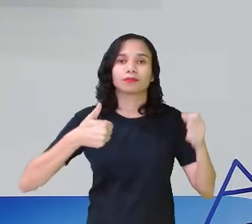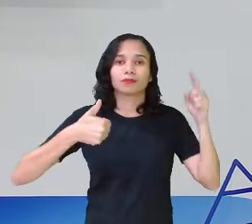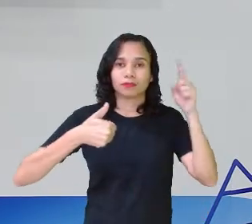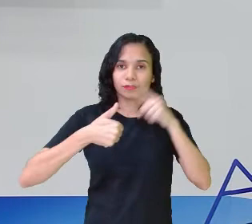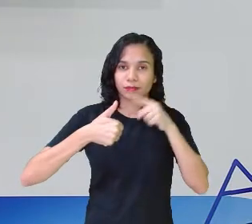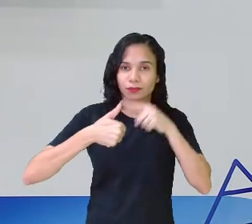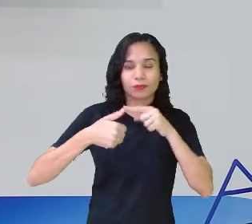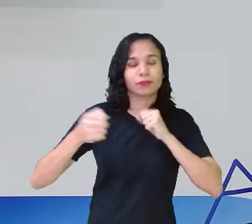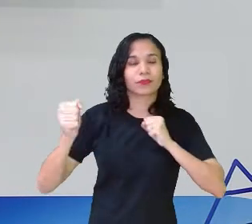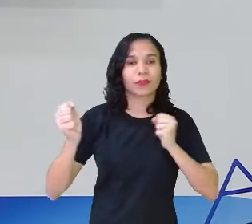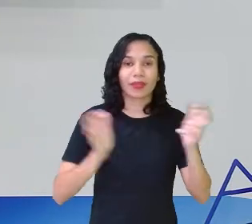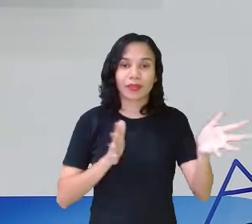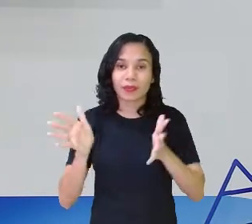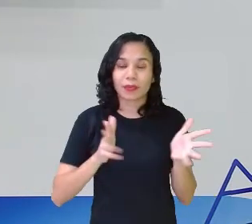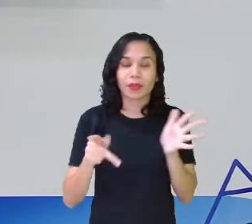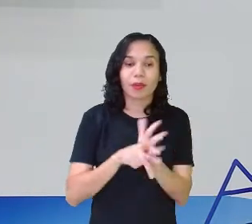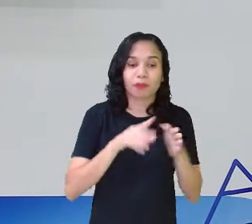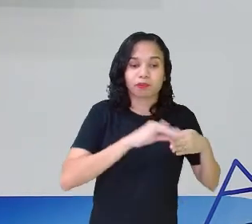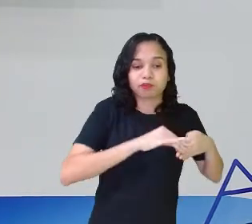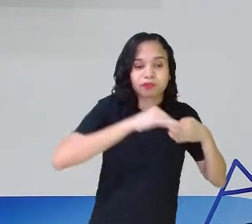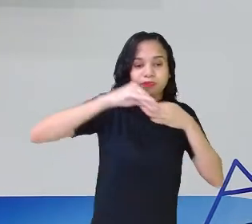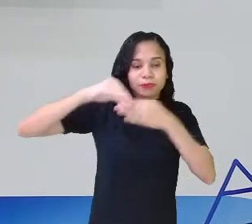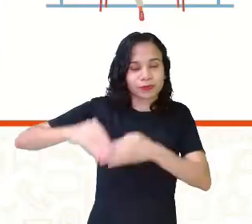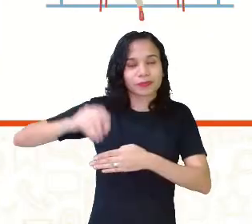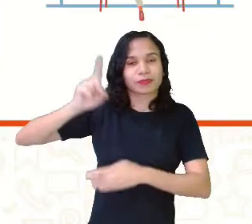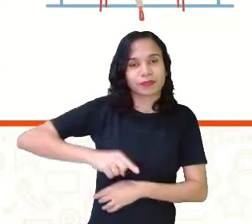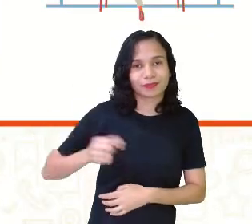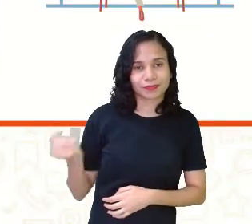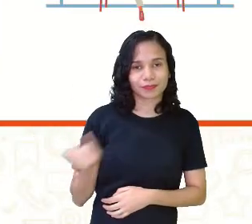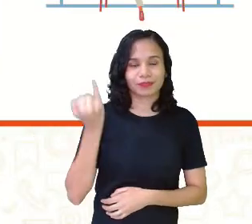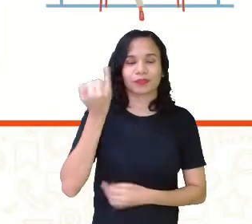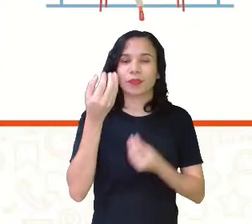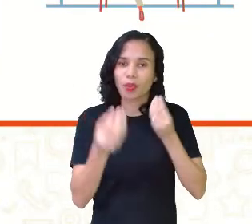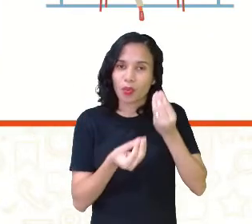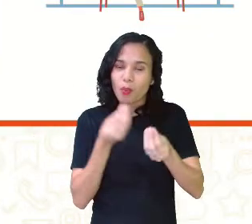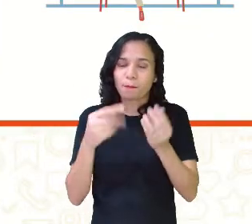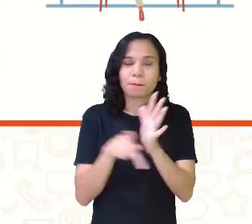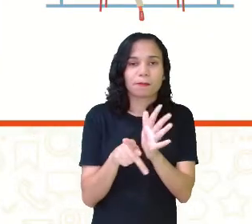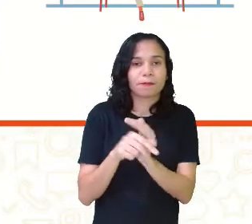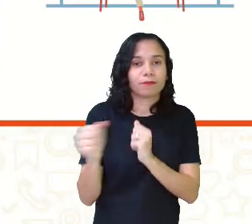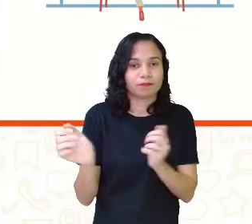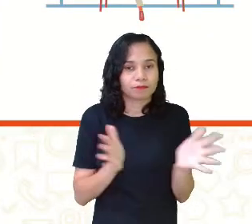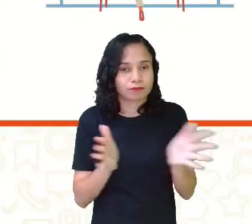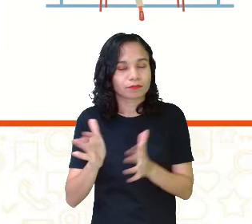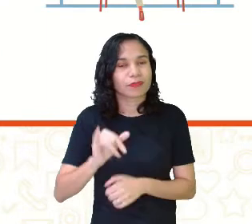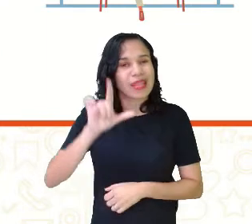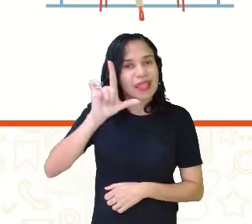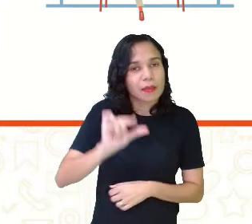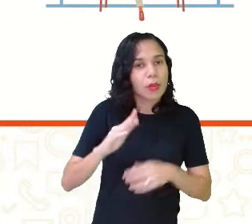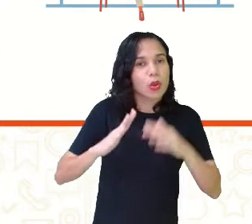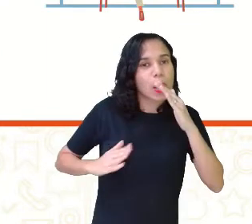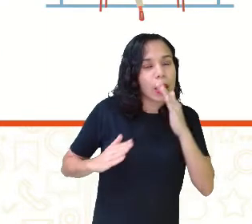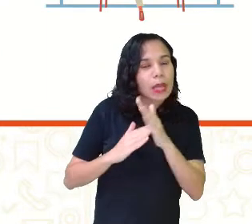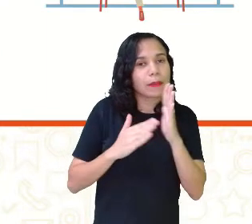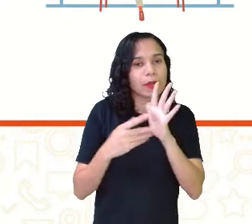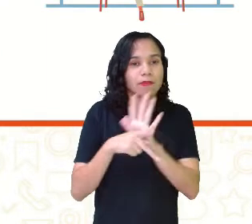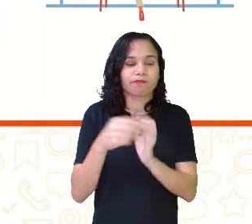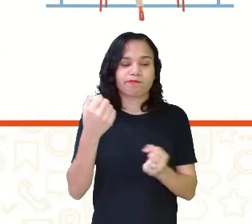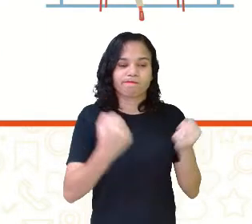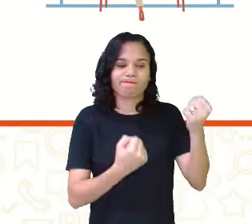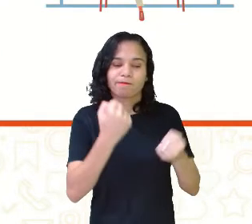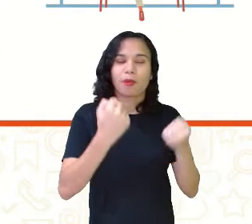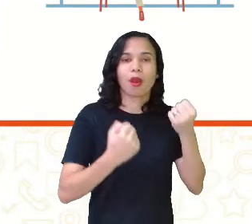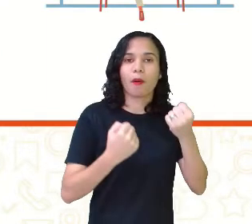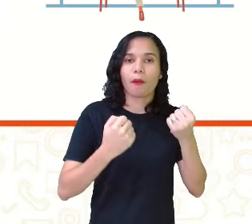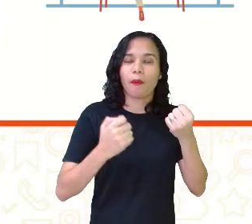Acessibilidade nos transportes, né? Importante, é uma forma de acessibilidade que elimina barreiras nos veículos,